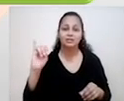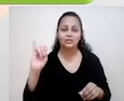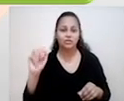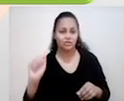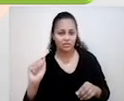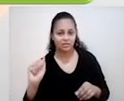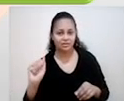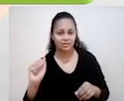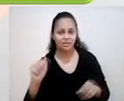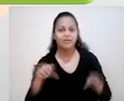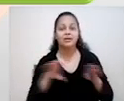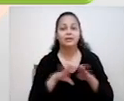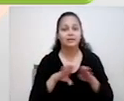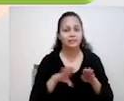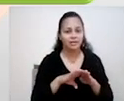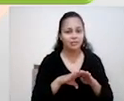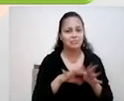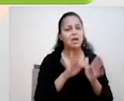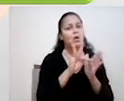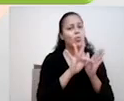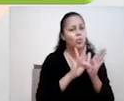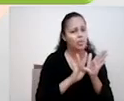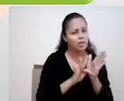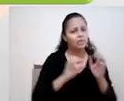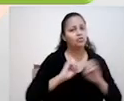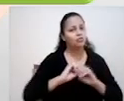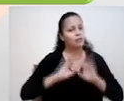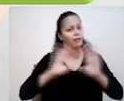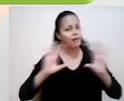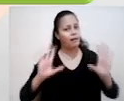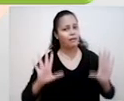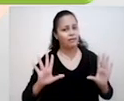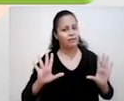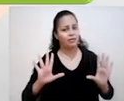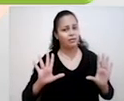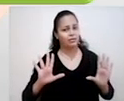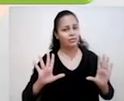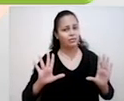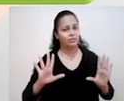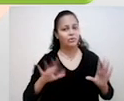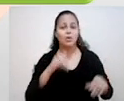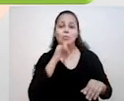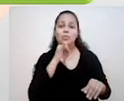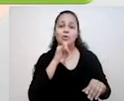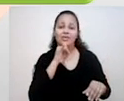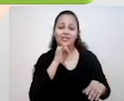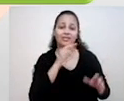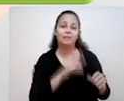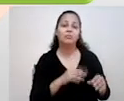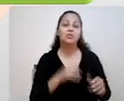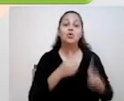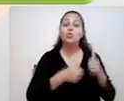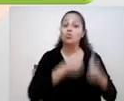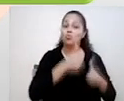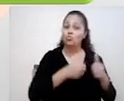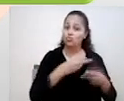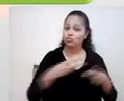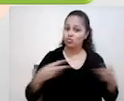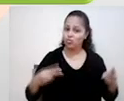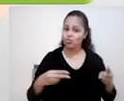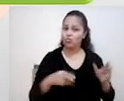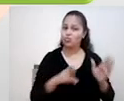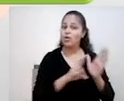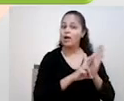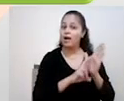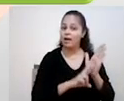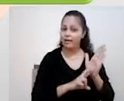tenho que ser também, nesse tipo de texto, claro. Vamos supor que você vai escrever você inventa um jogo e vai escrever uma regra para ele. Você não pode